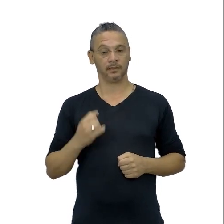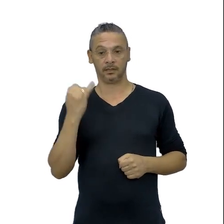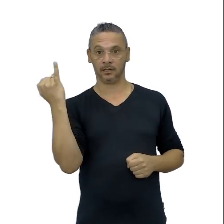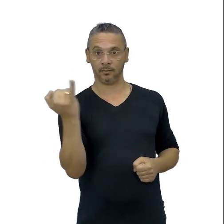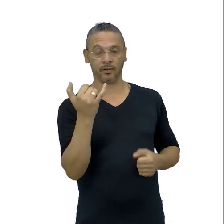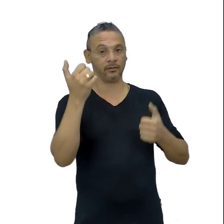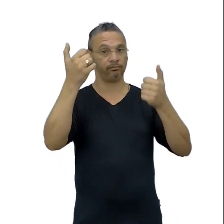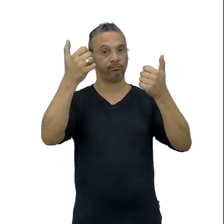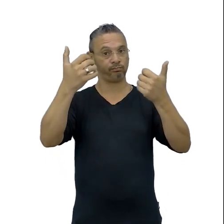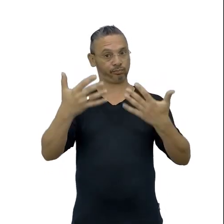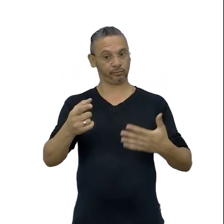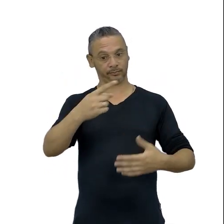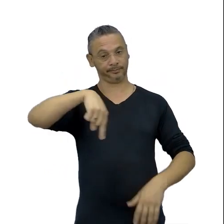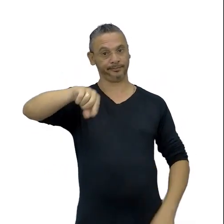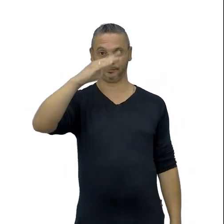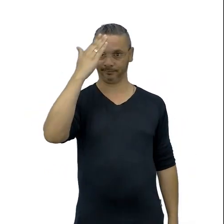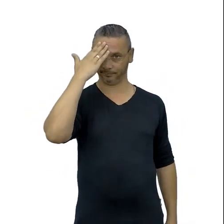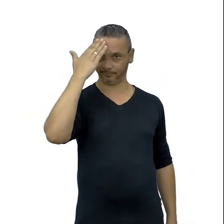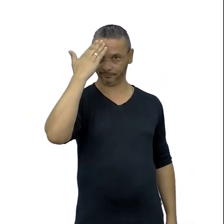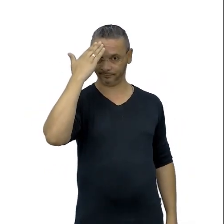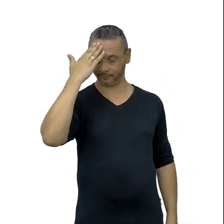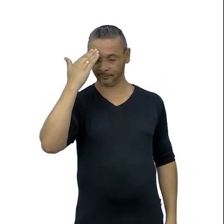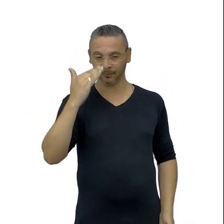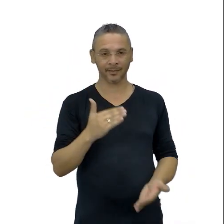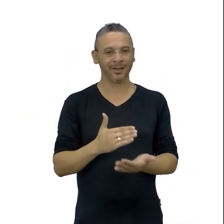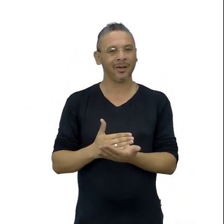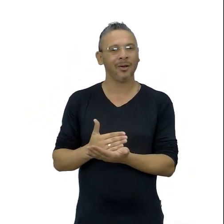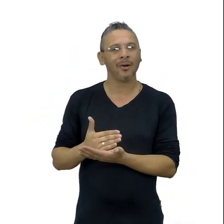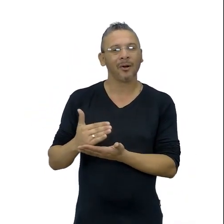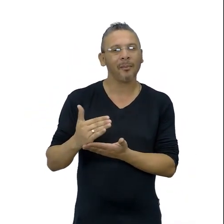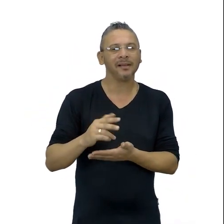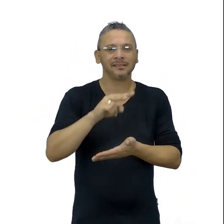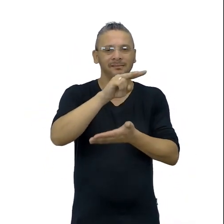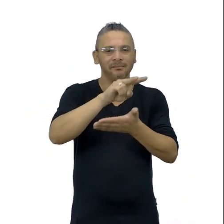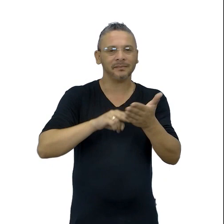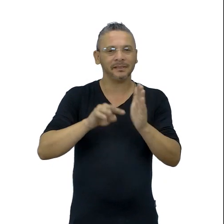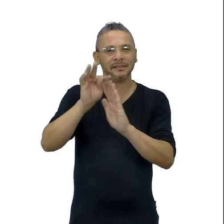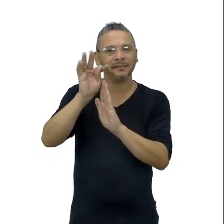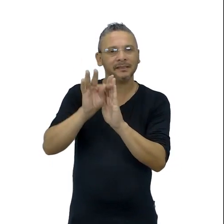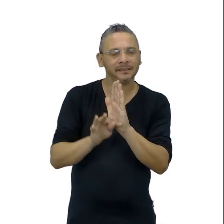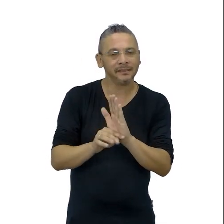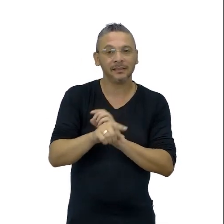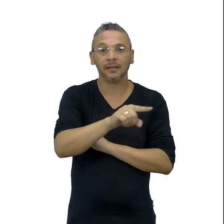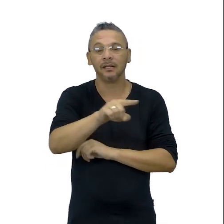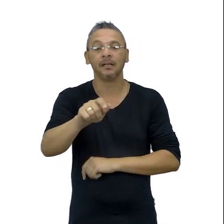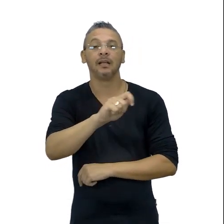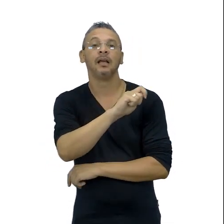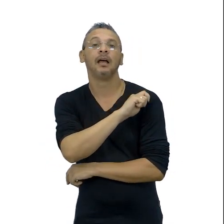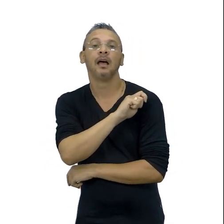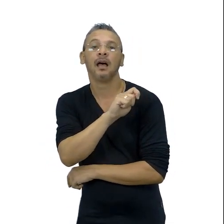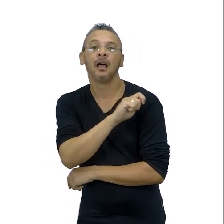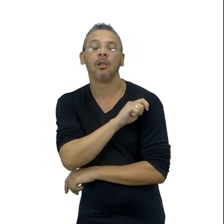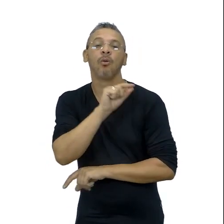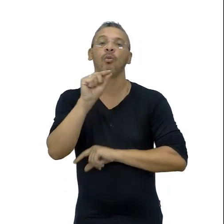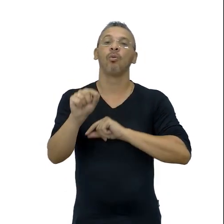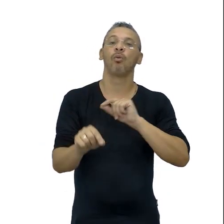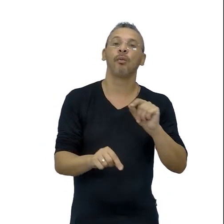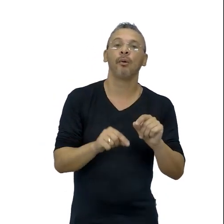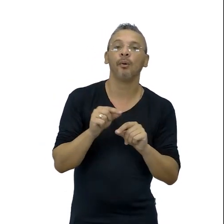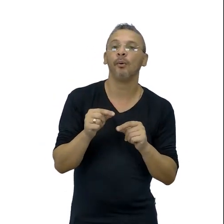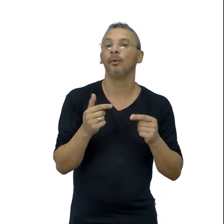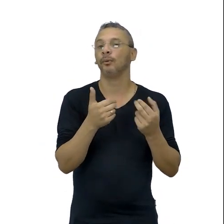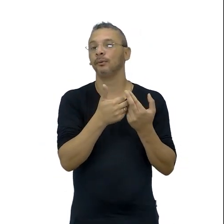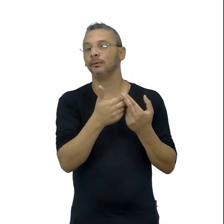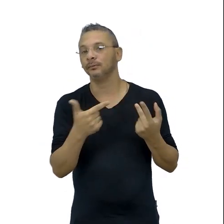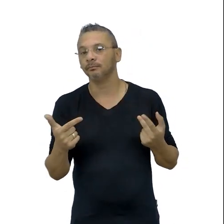também, né, como nós já sabemos, que ao iniciarem a leitura de um texto, os estudantes vão confirmando ou rejeitando